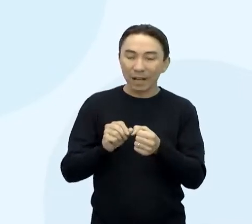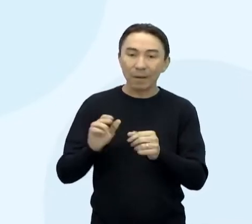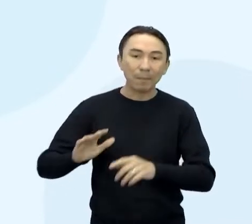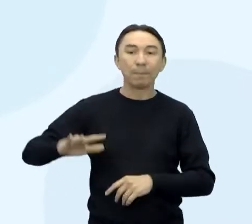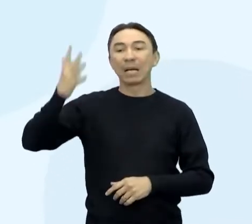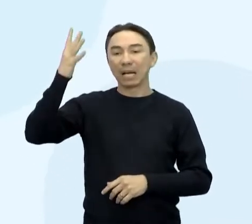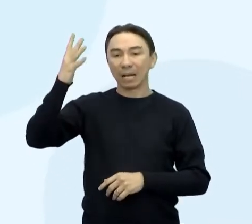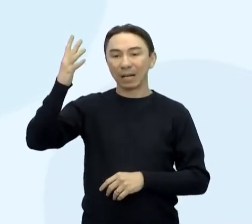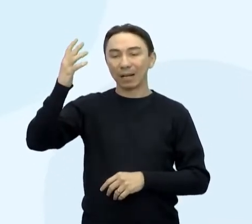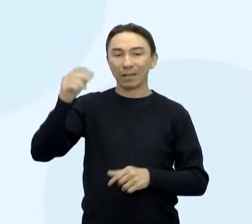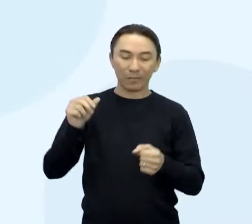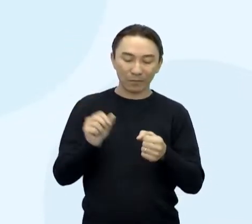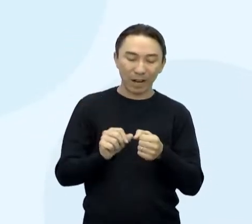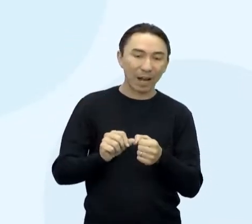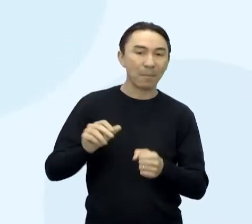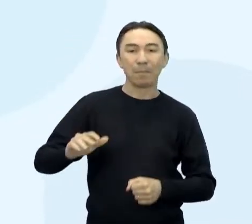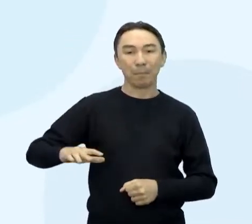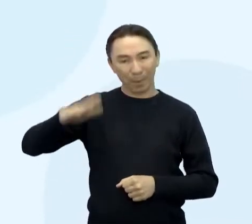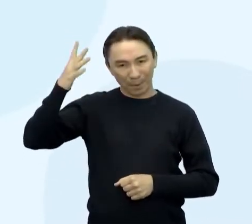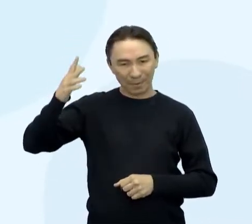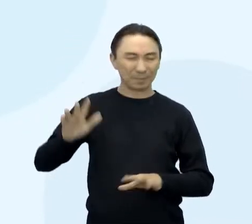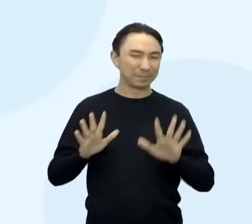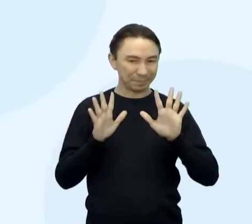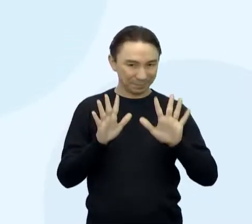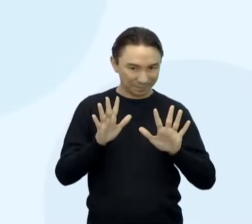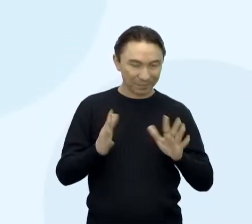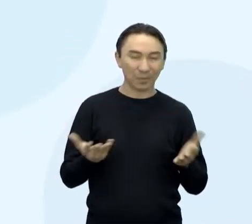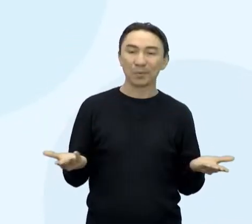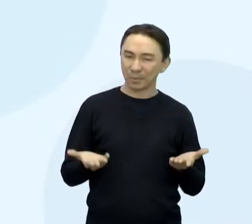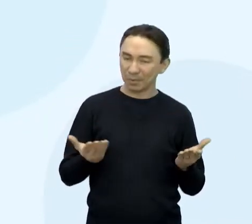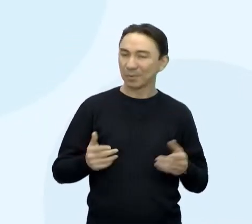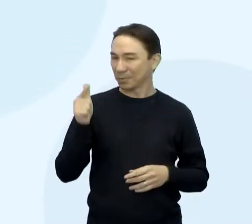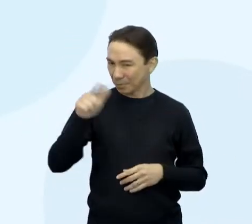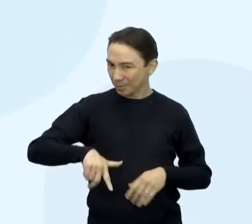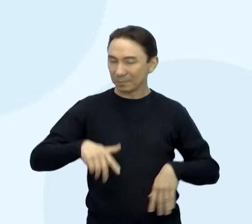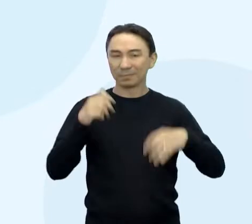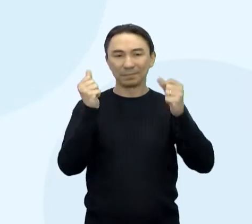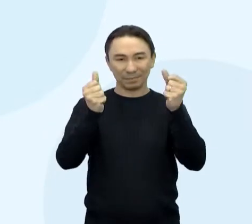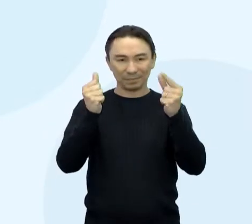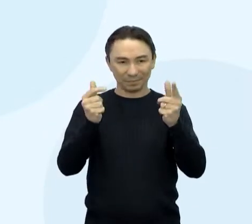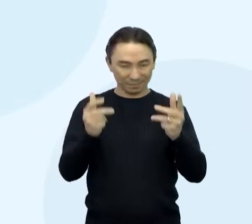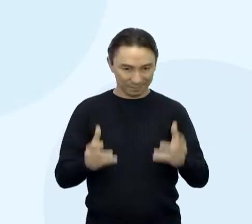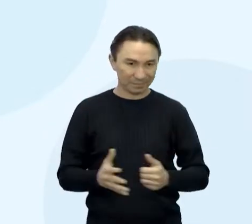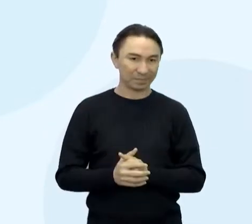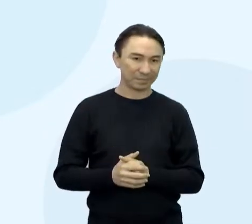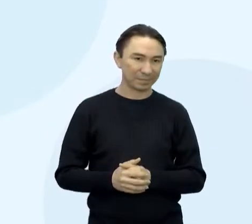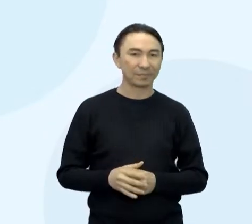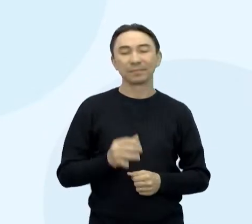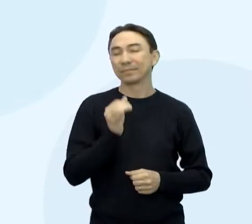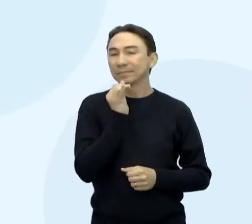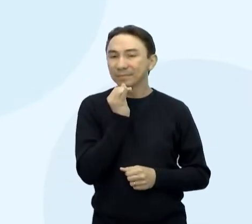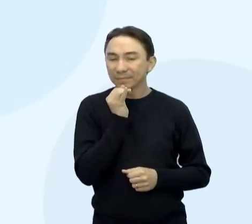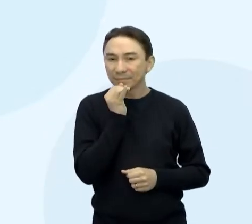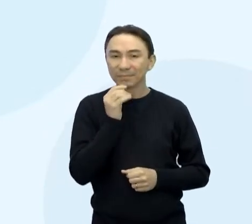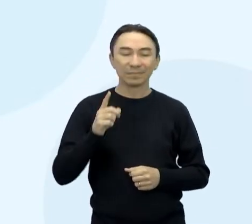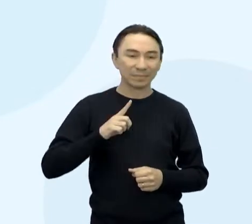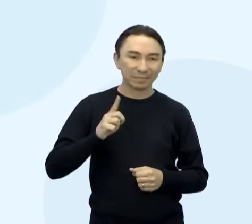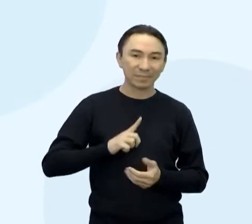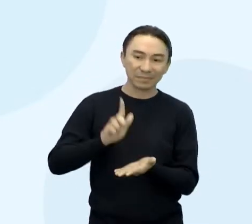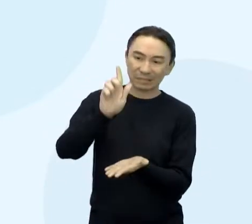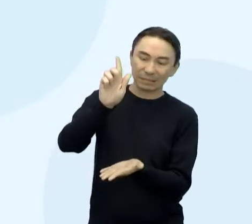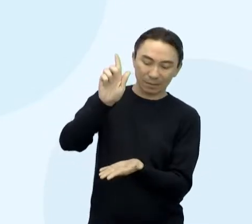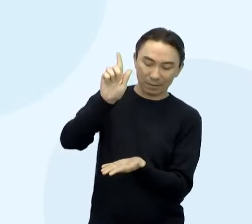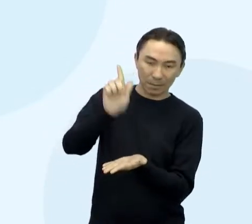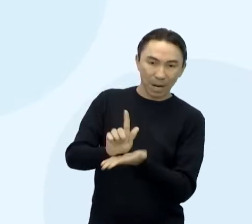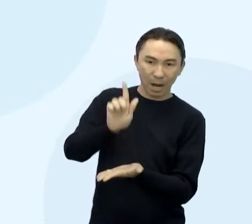para você, que tem também esse aspecto, mas eu vou chamar a atenção novamente, olha só. A força da gravidade